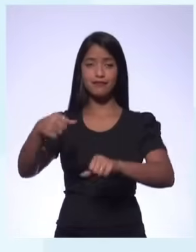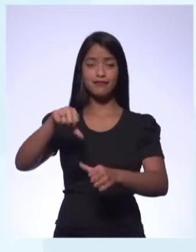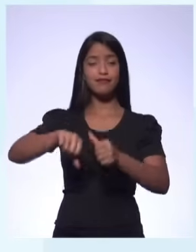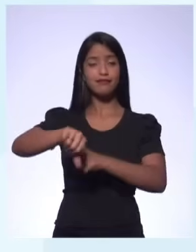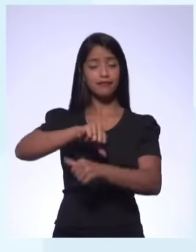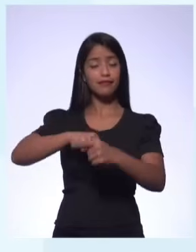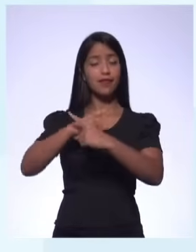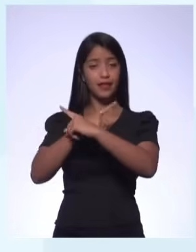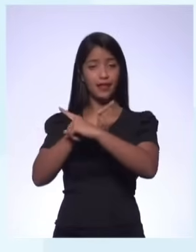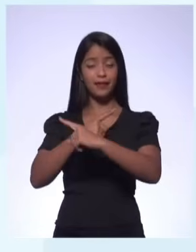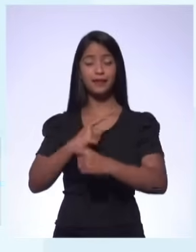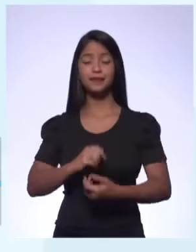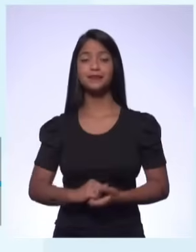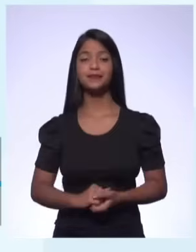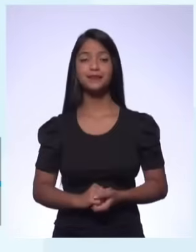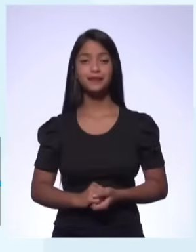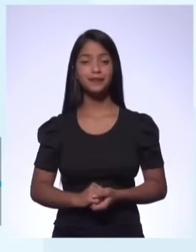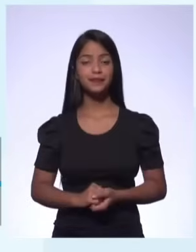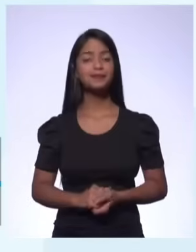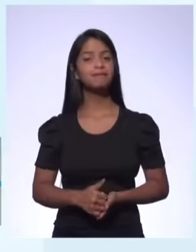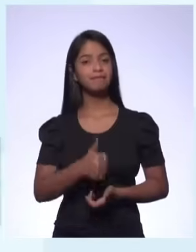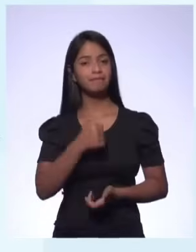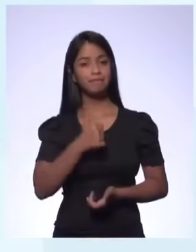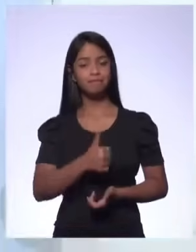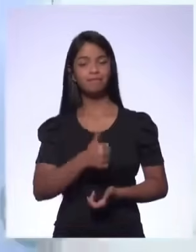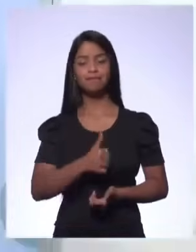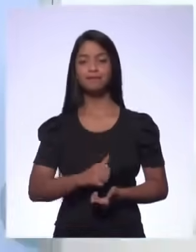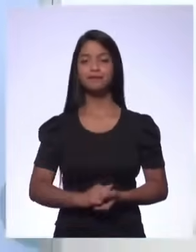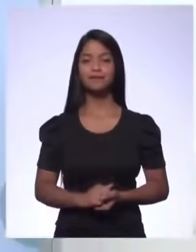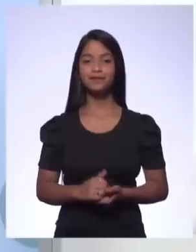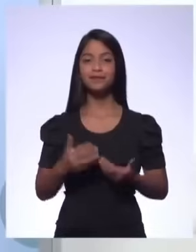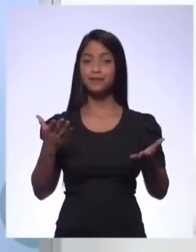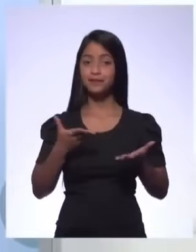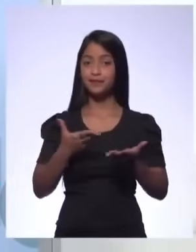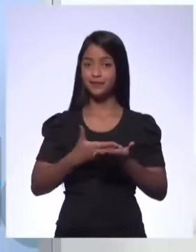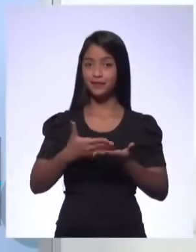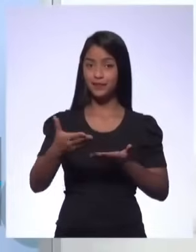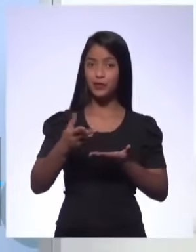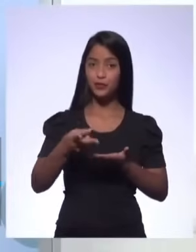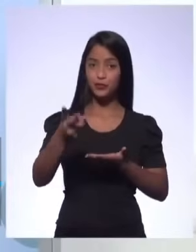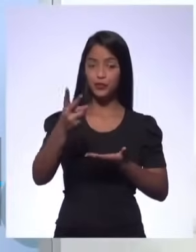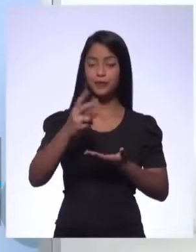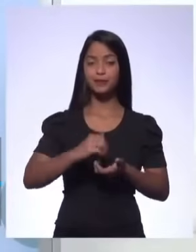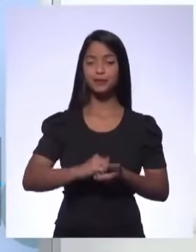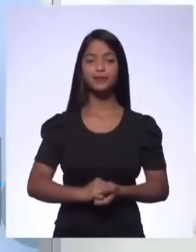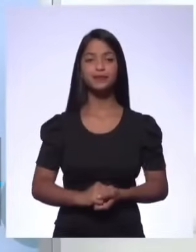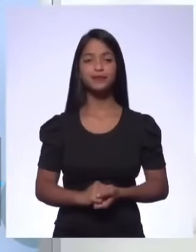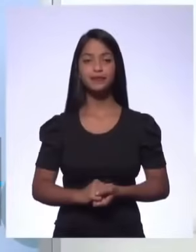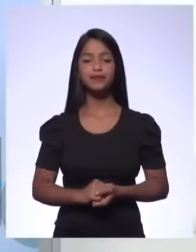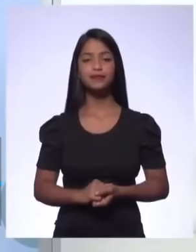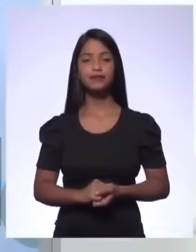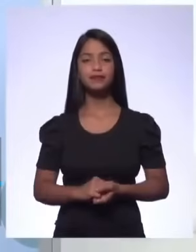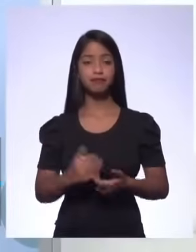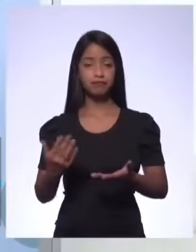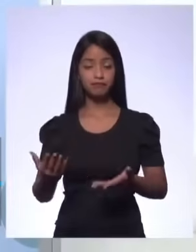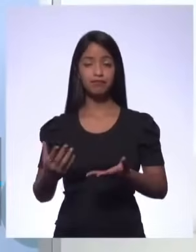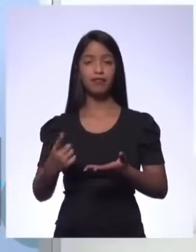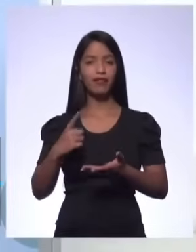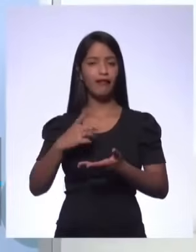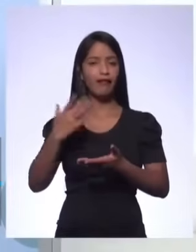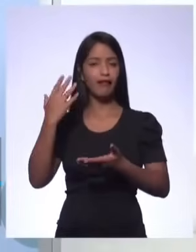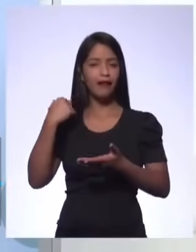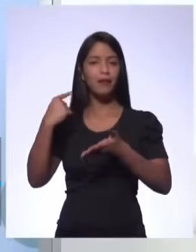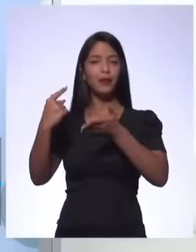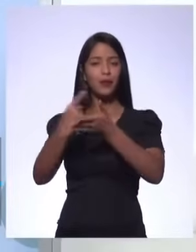Sim. Muito bem. Então vamos prosseguir aqui. Então essa foi uma das perguntinhas que